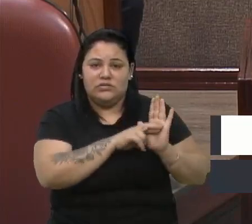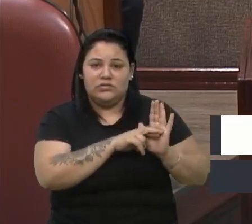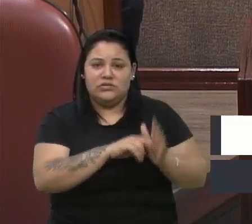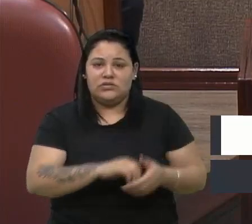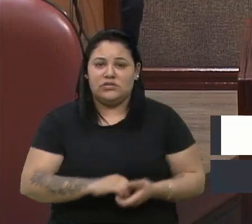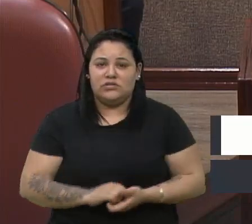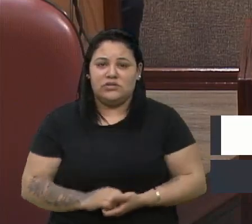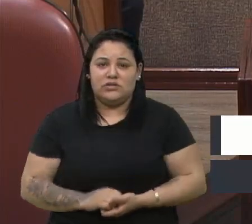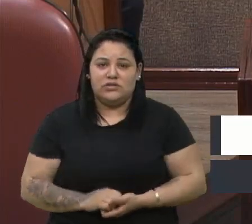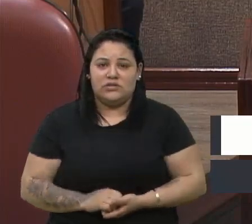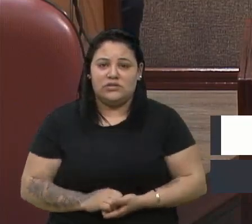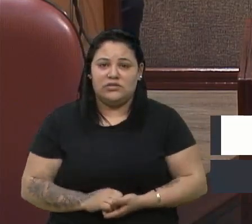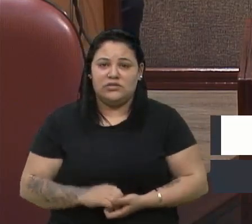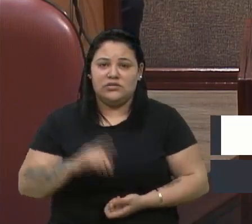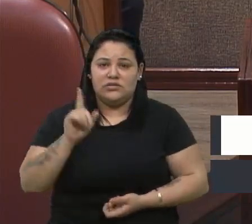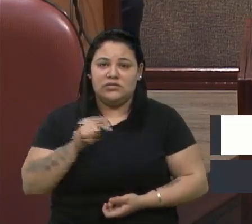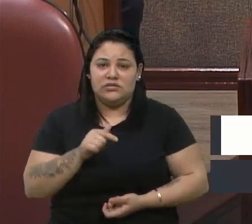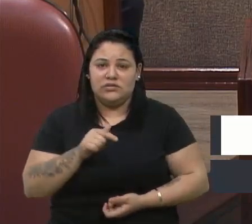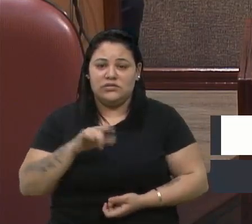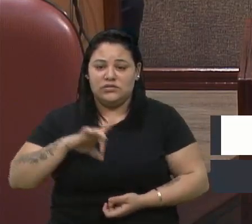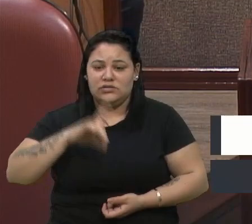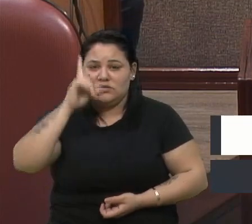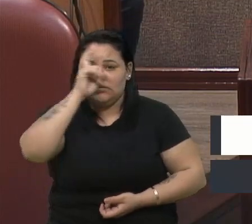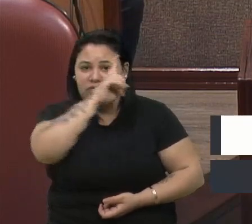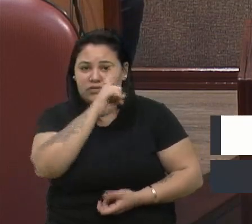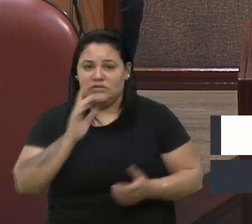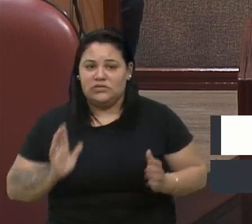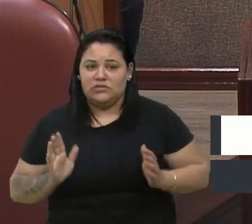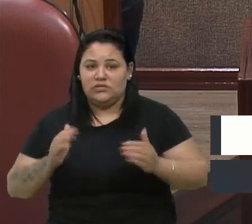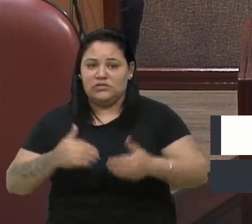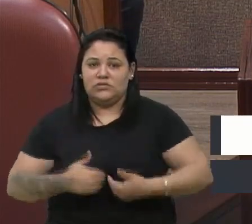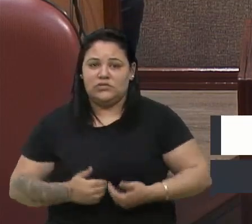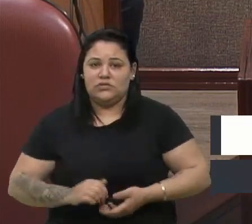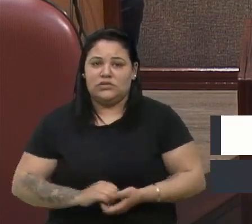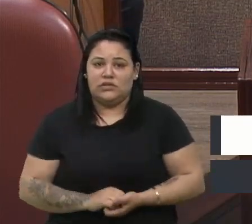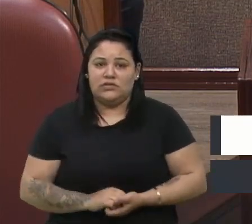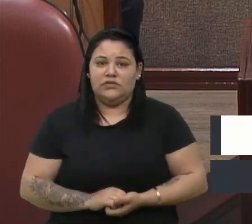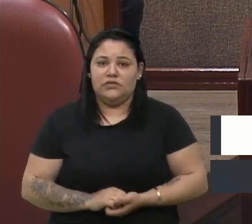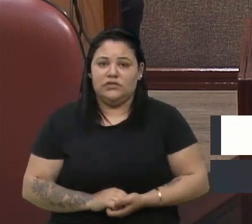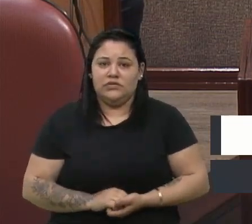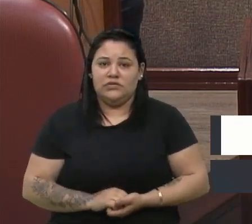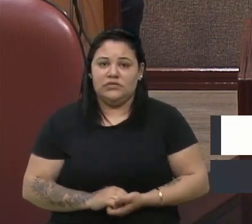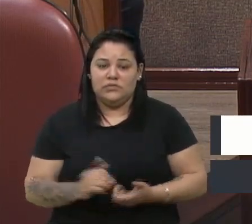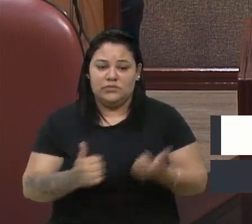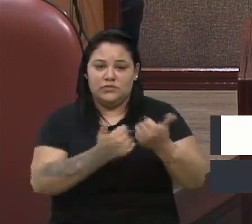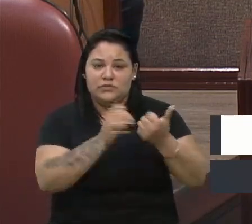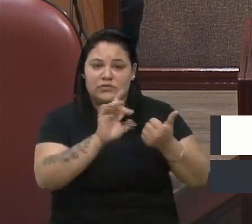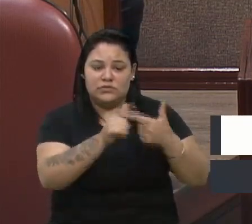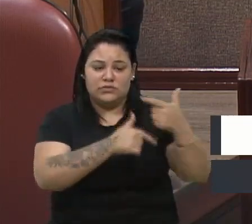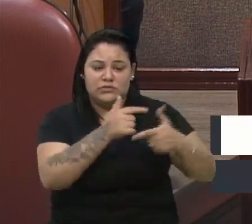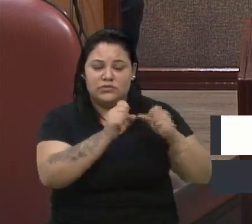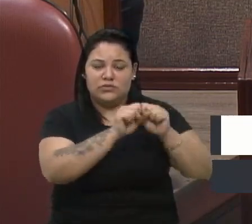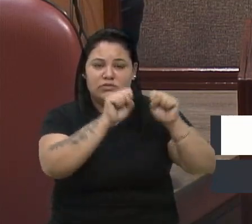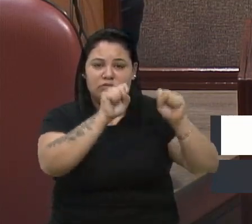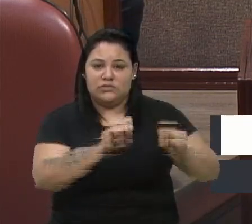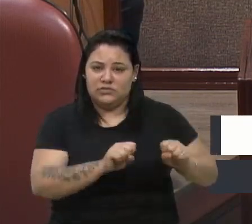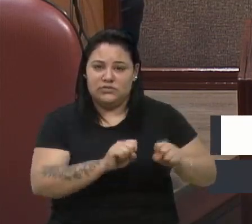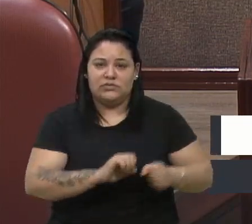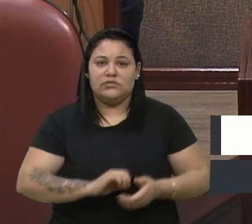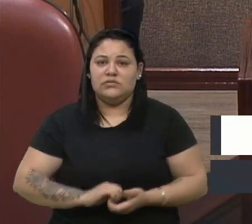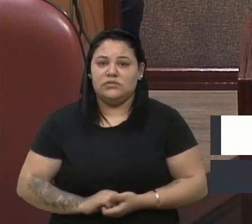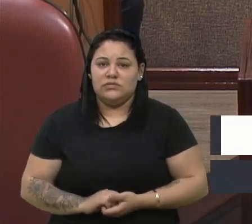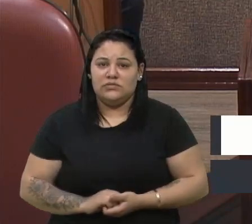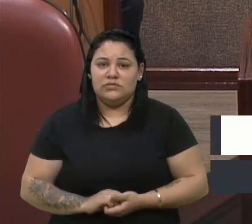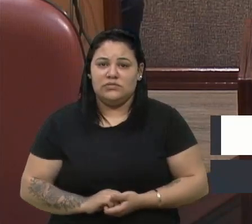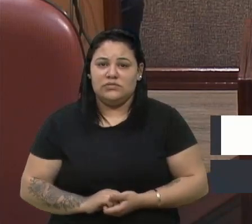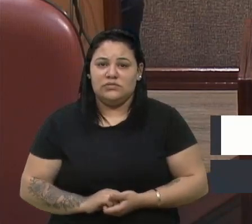frente do autismo, eu tiro praticamente o meu assessor de comunicação só para trabalhar esses temas. E a gente, nossa, evoluiu muito desde